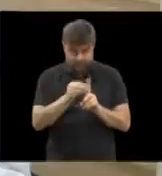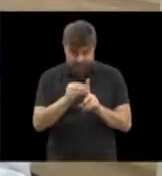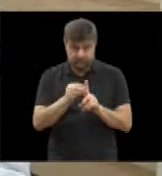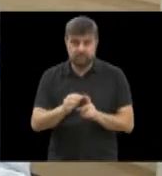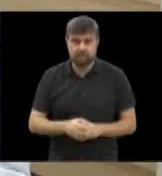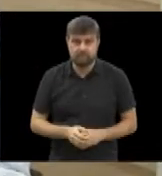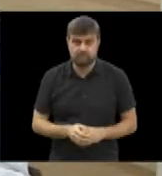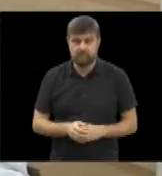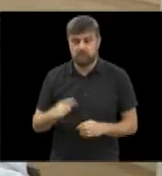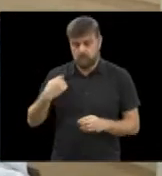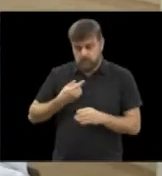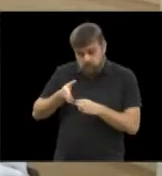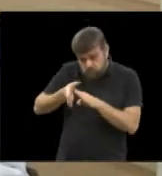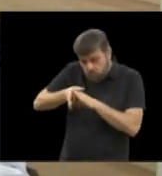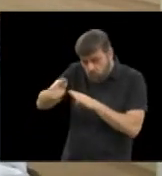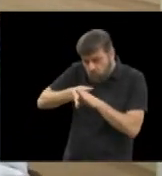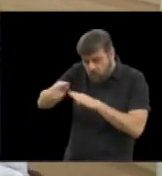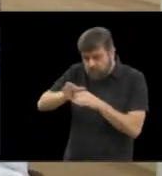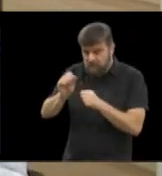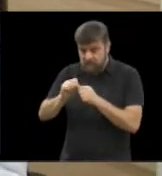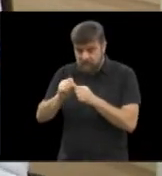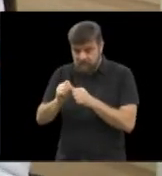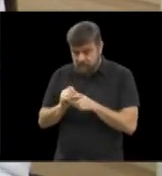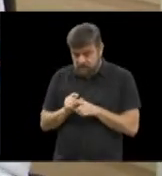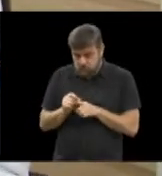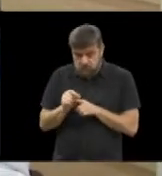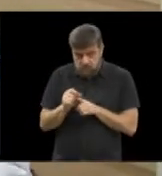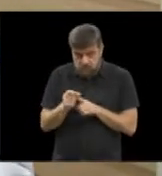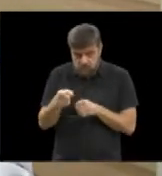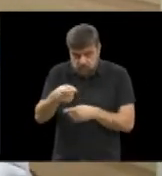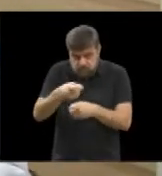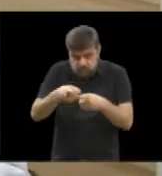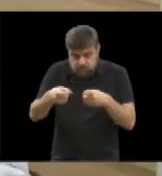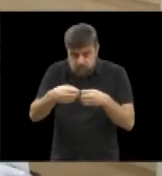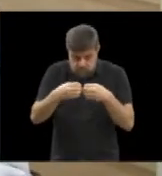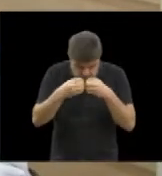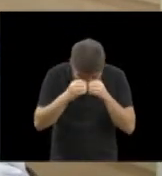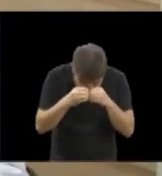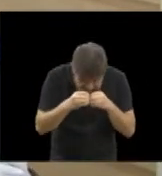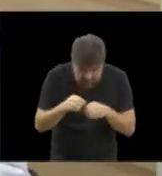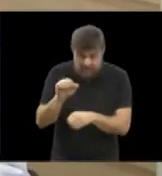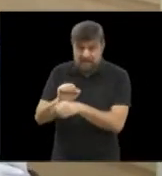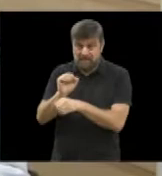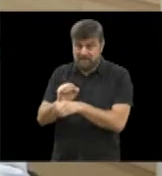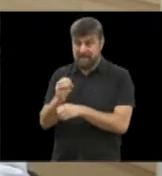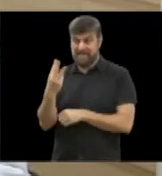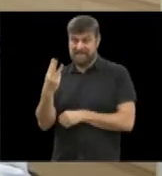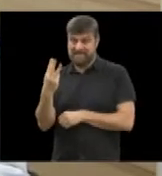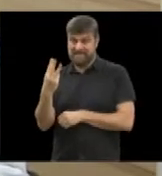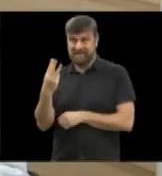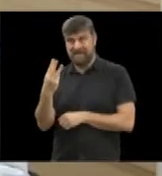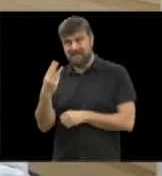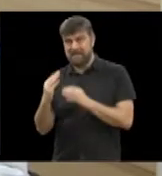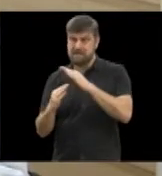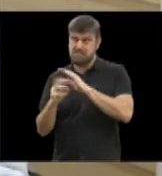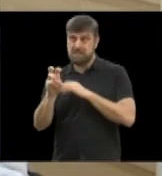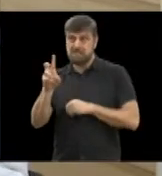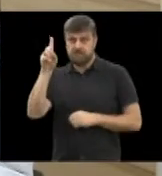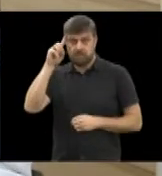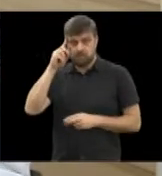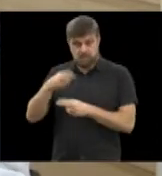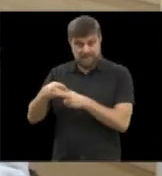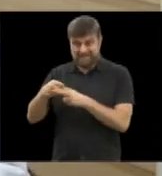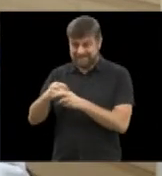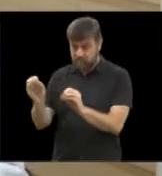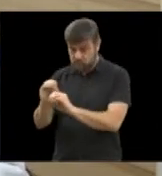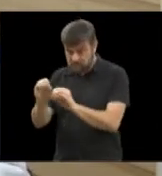engravidar. Faz-se orientação para o paciente colher esse espermograma, é necessário uma abstinência sexual de pelo menos de 3 a 5 dias e